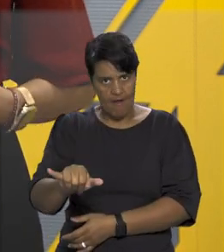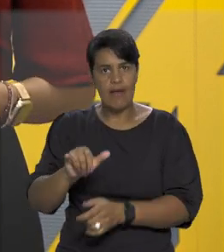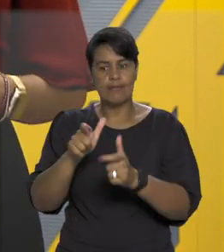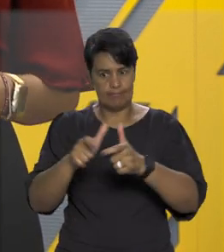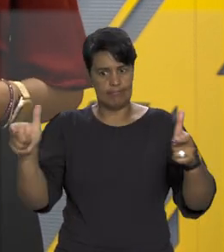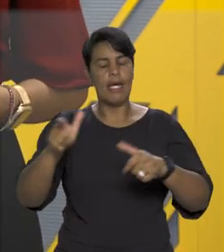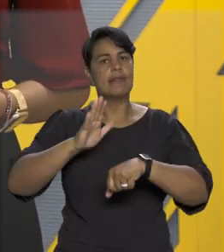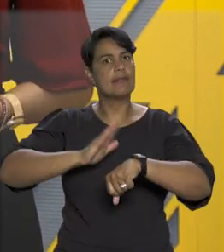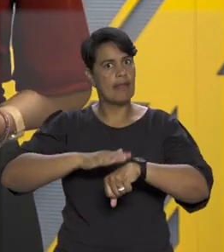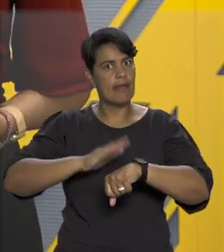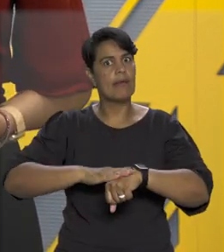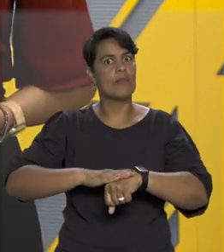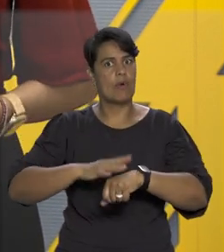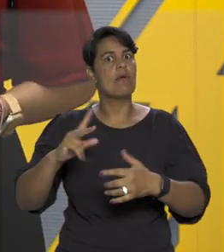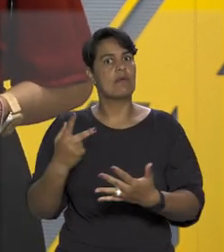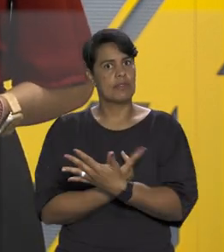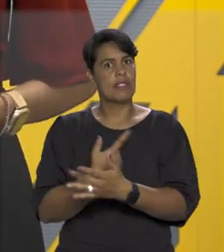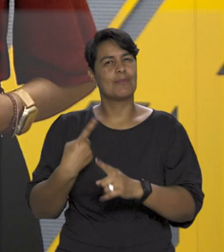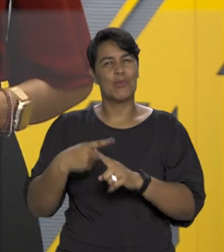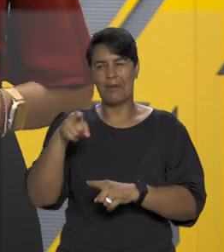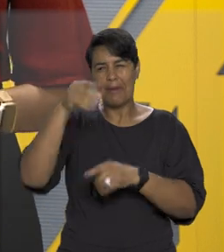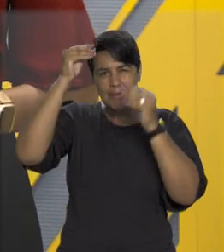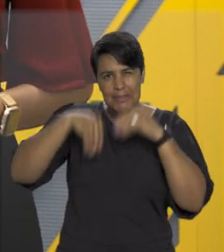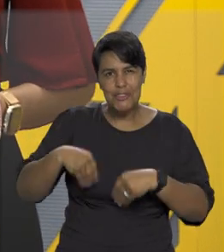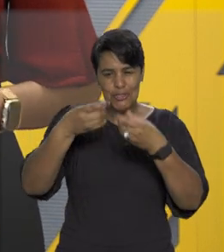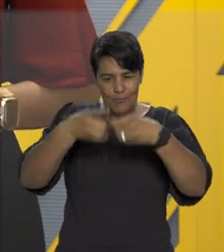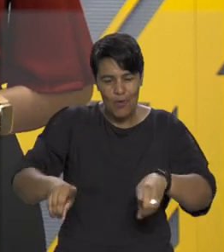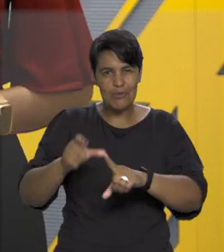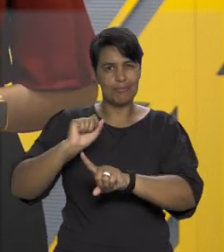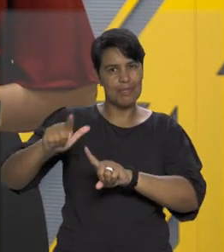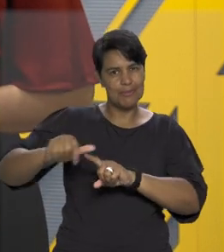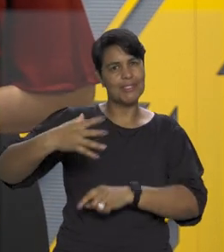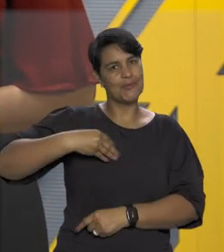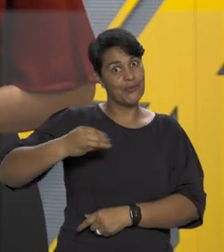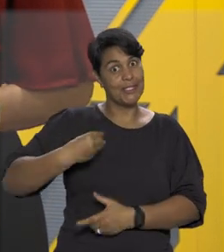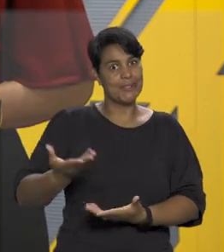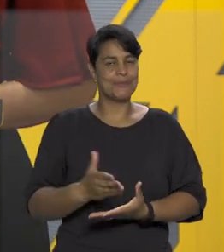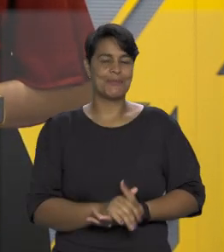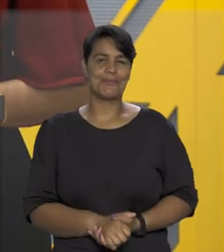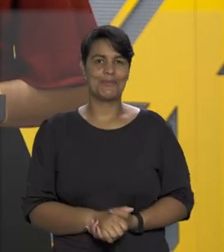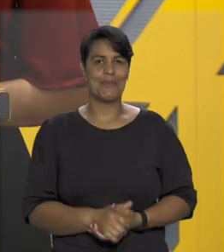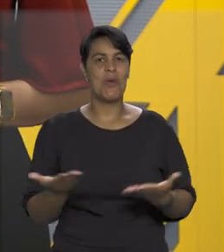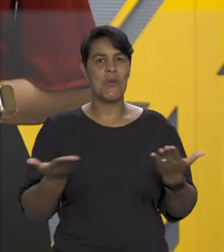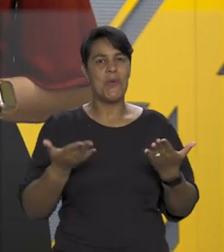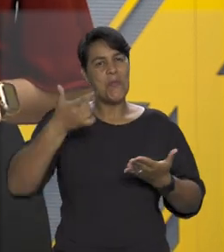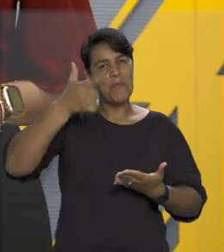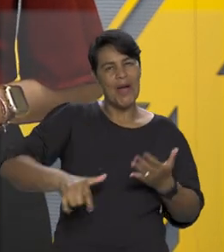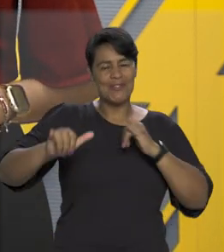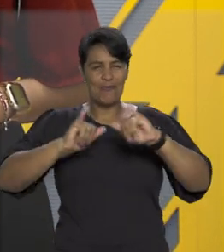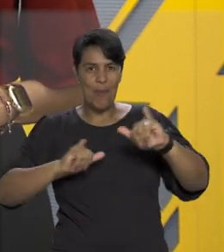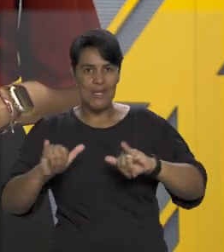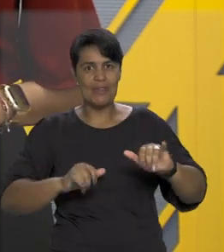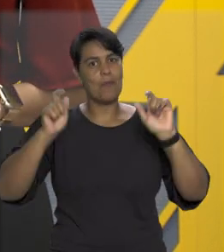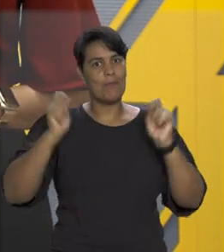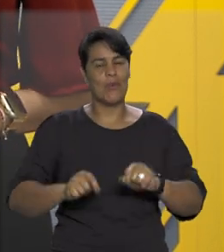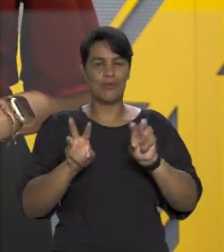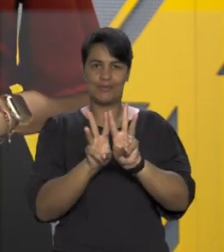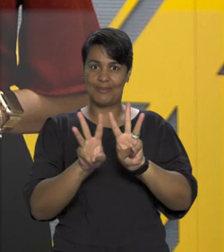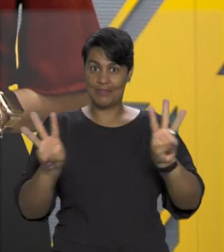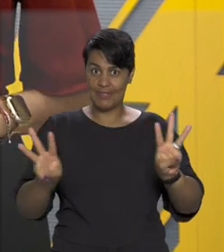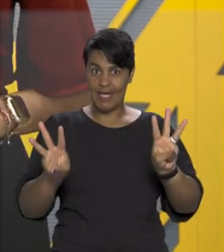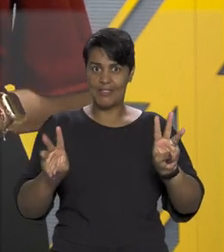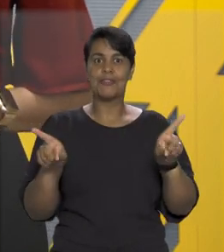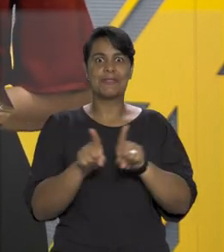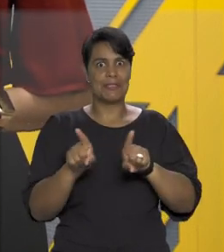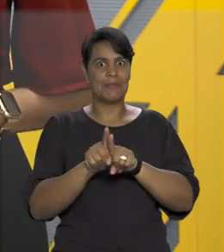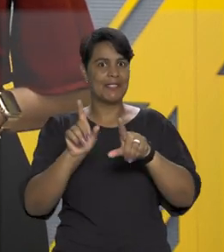ex-esposa para ela desistir do divórcio e da pensão alimentícia para os filhos. Você confere outras notícias no site do STJ